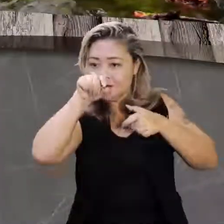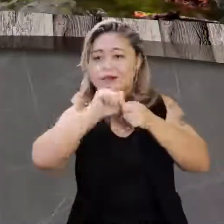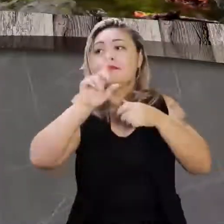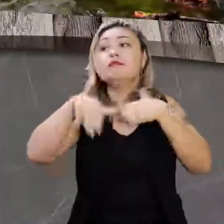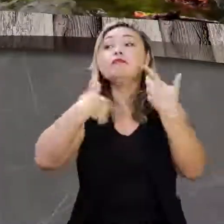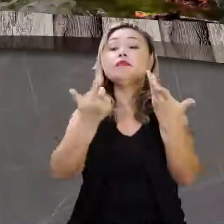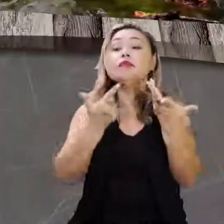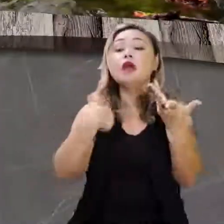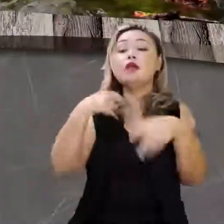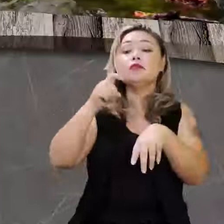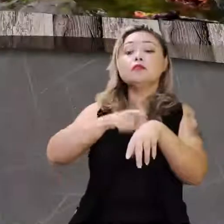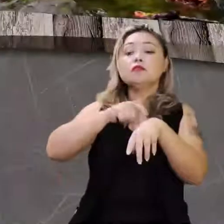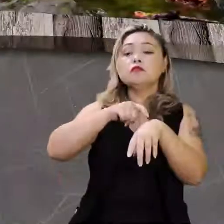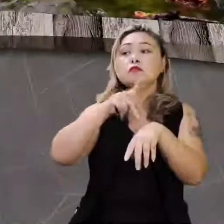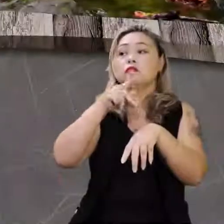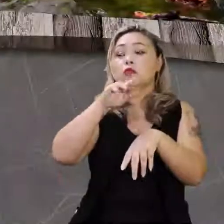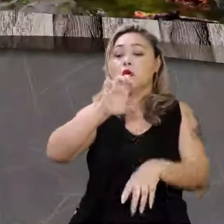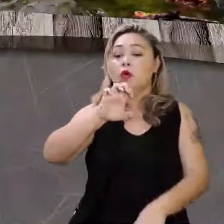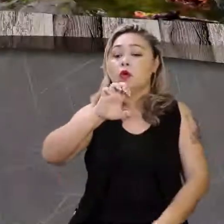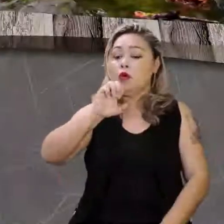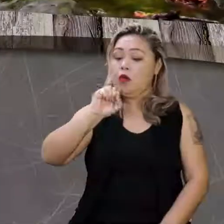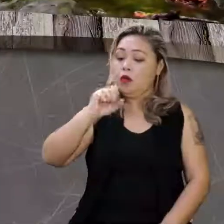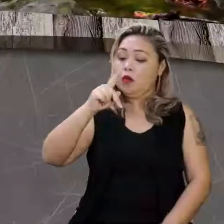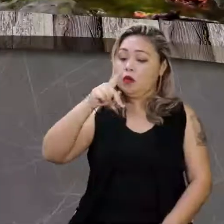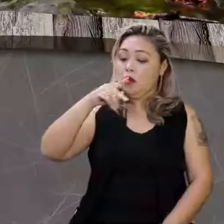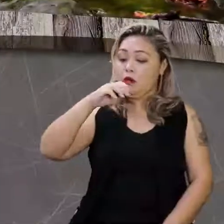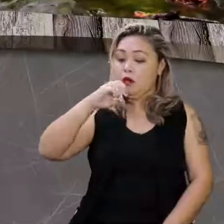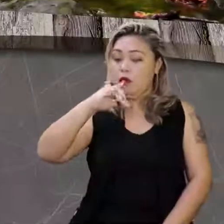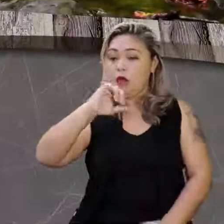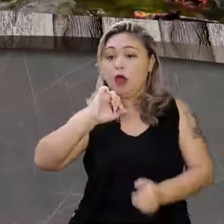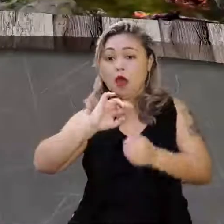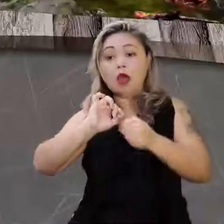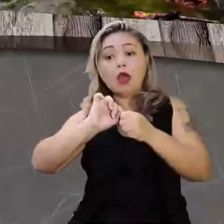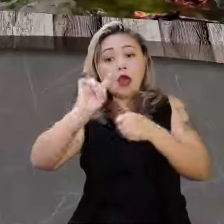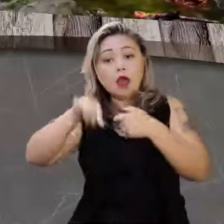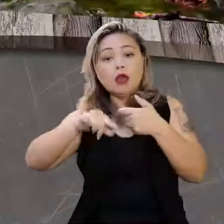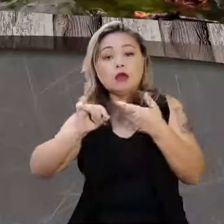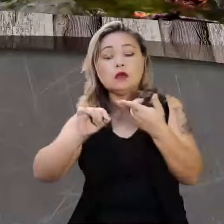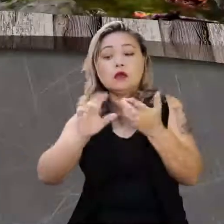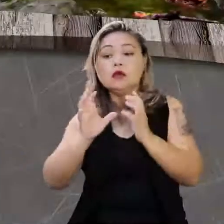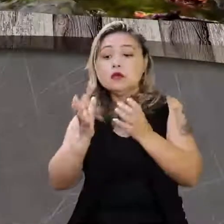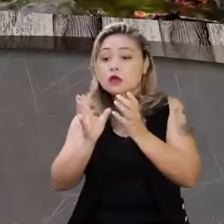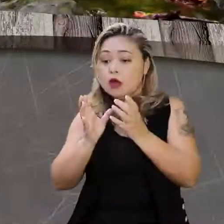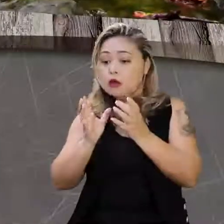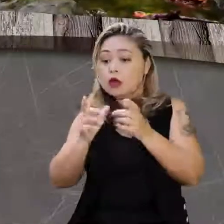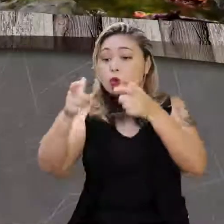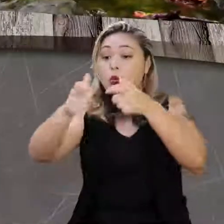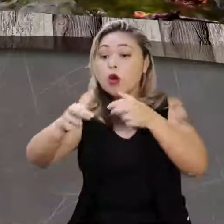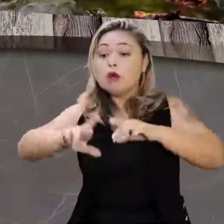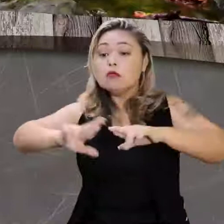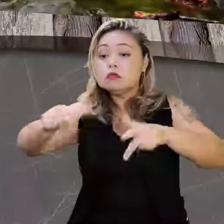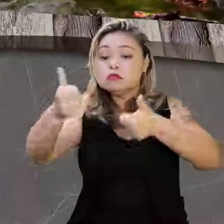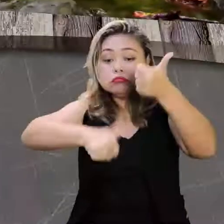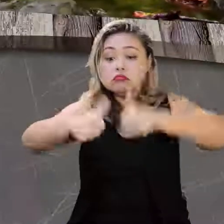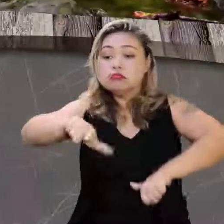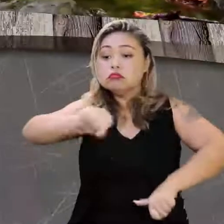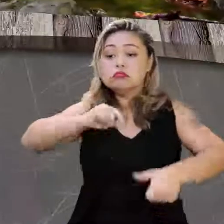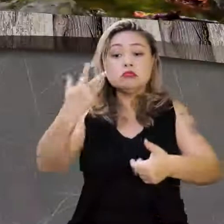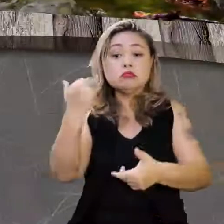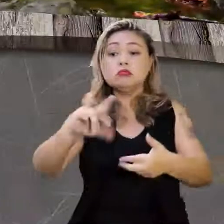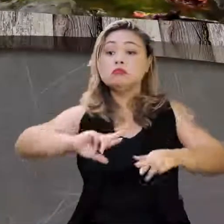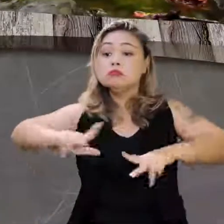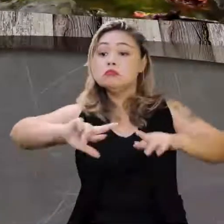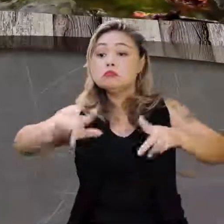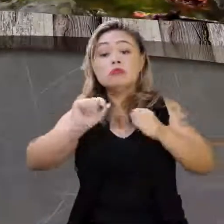momento que essas espécies que estão em locais diferentes, que vão sofrer pressões ambientais diferentes, seleções naturais